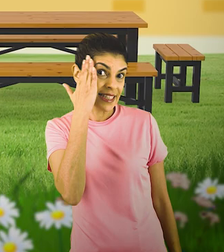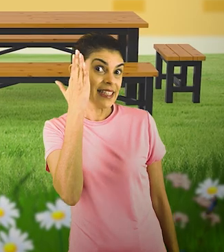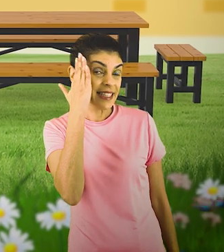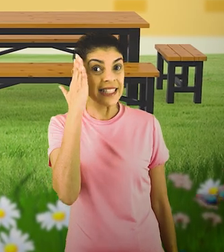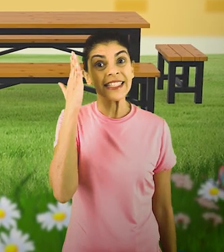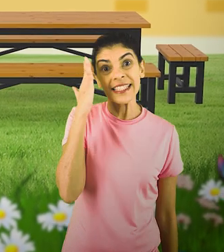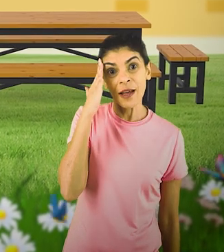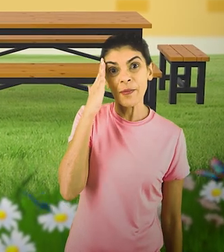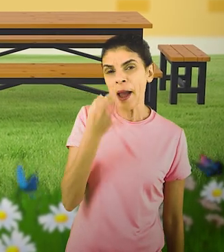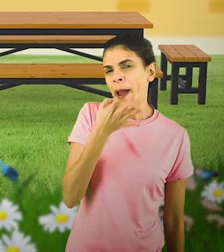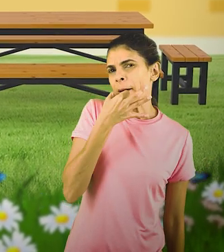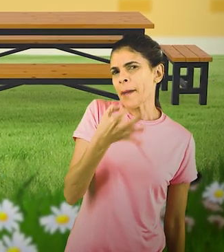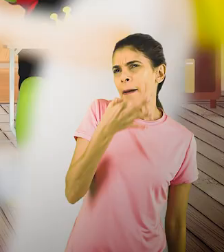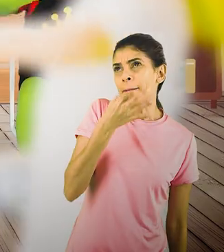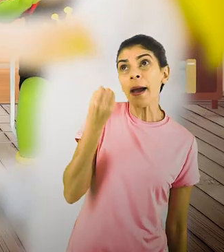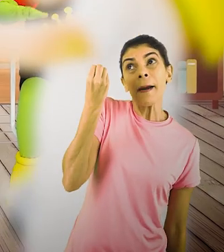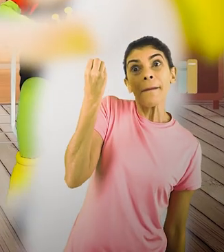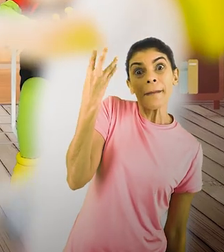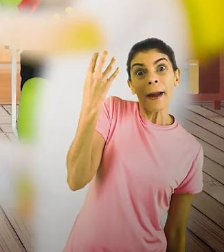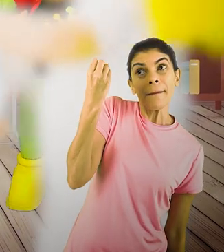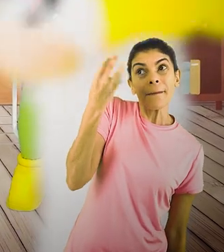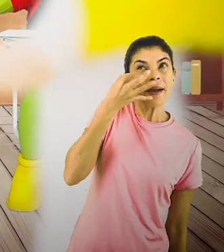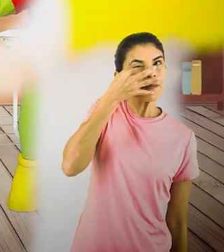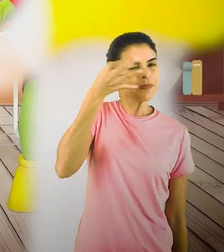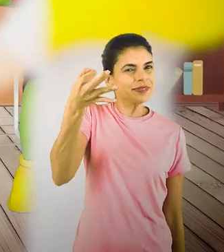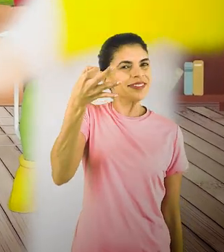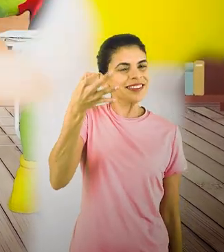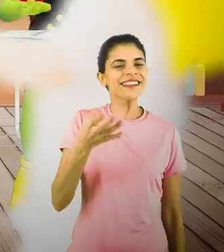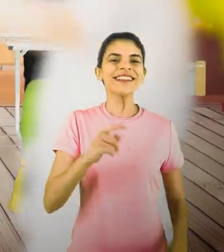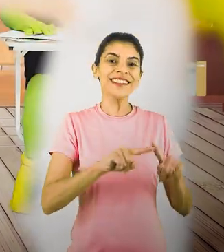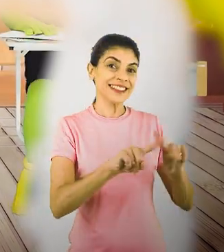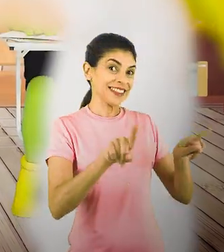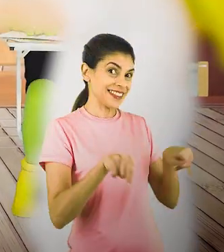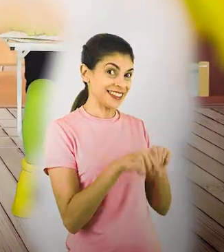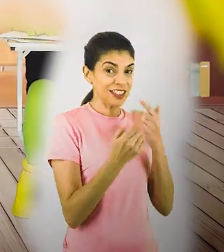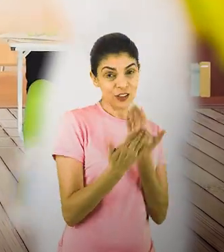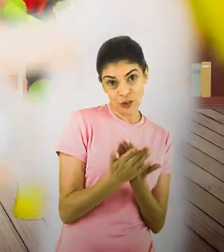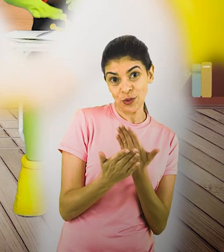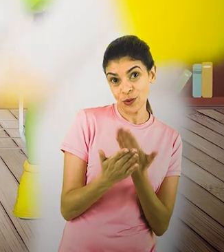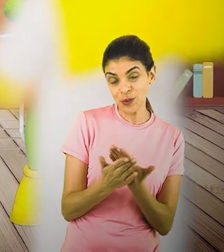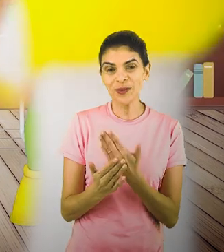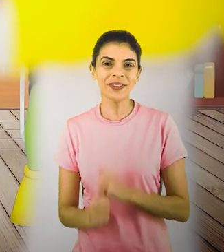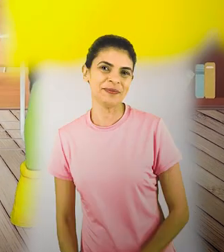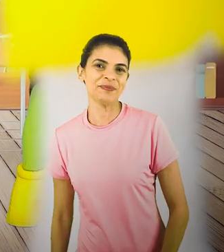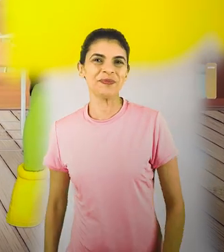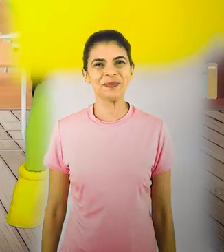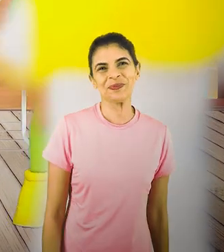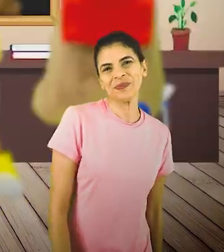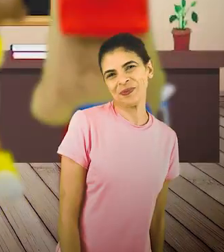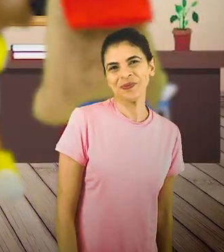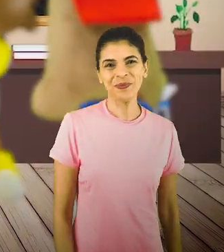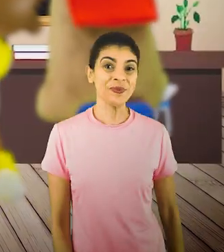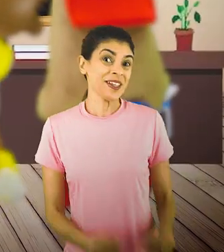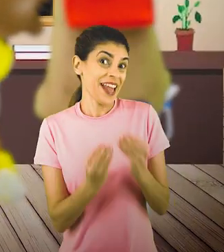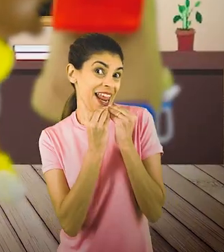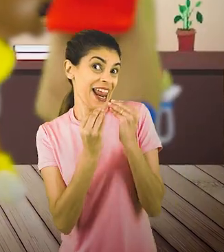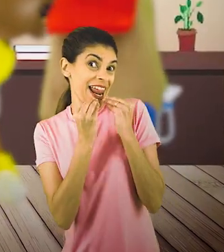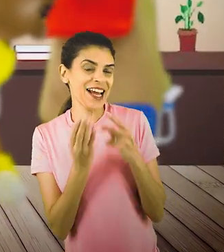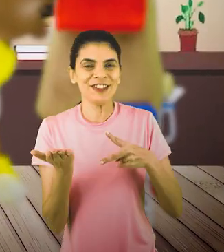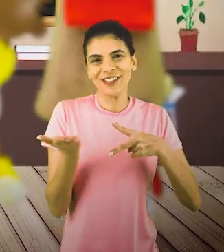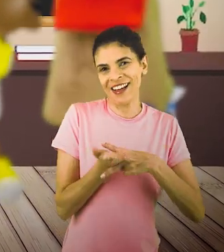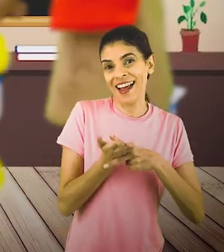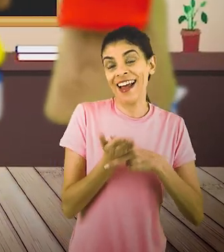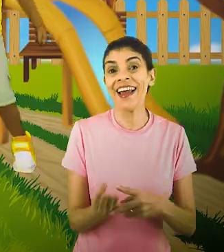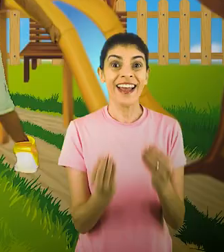sabe que quando o sino tocar bem vamos correndo passar lá estudar a gente vai lanchar no